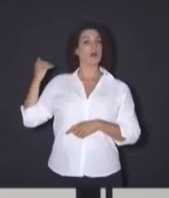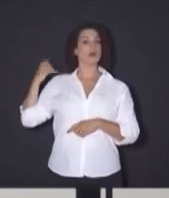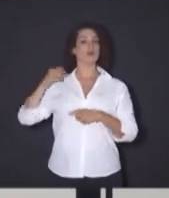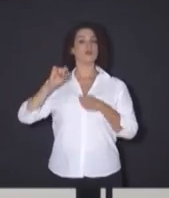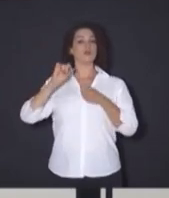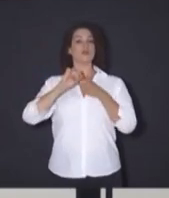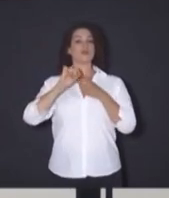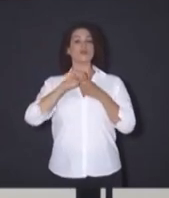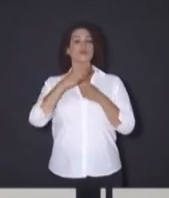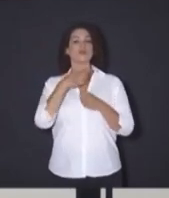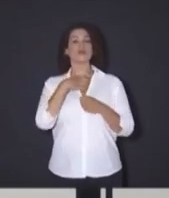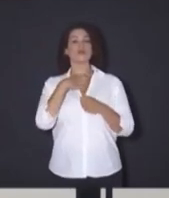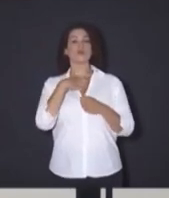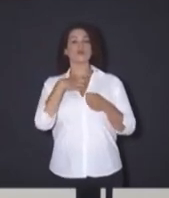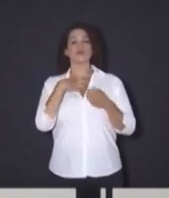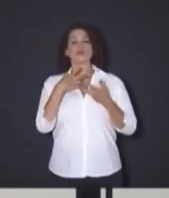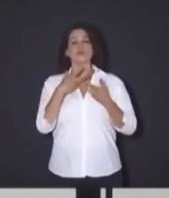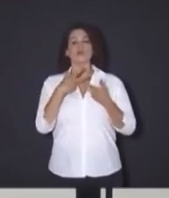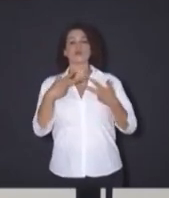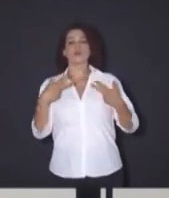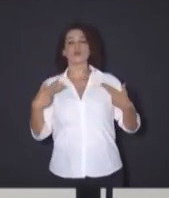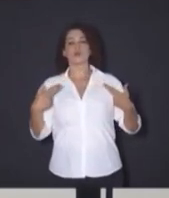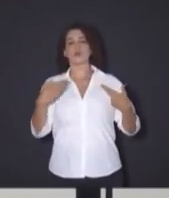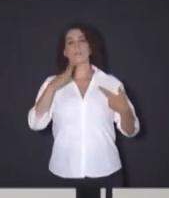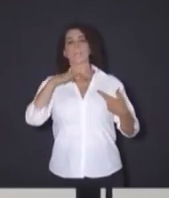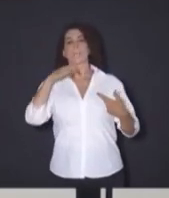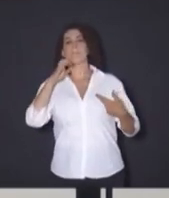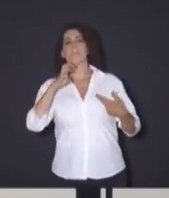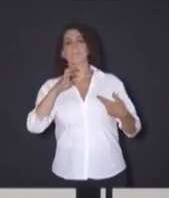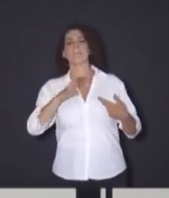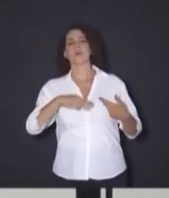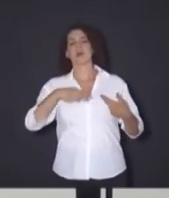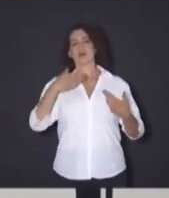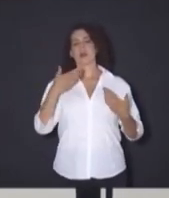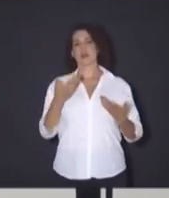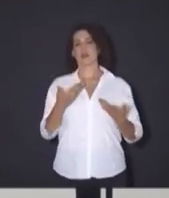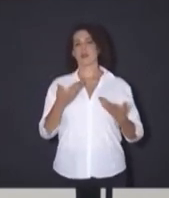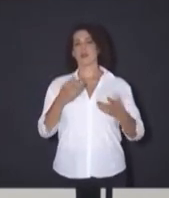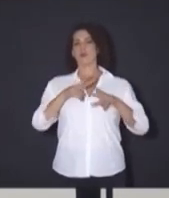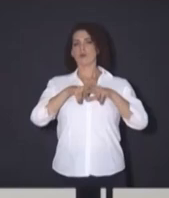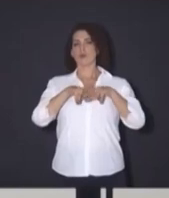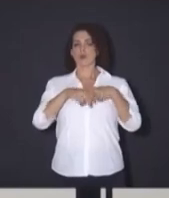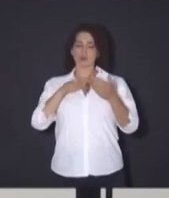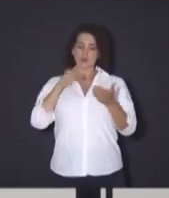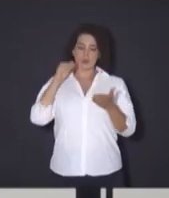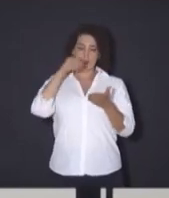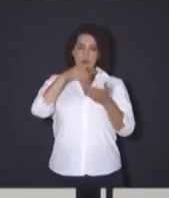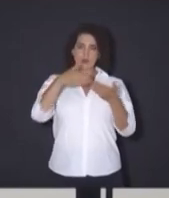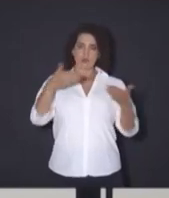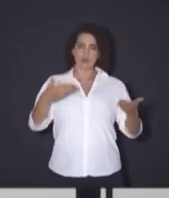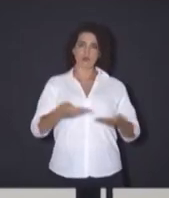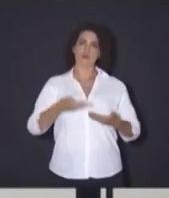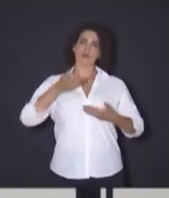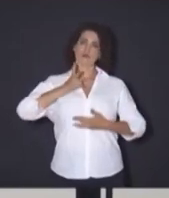construíram jeitos, formas tão bem construídas que nós temos até hoje.